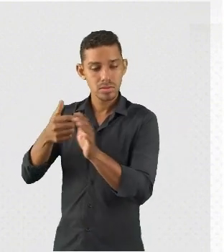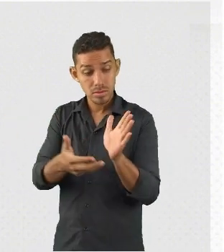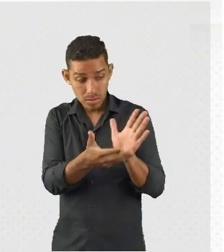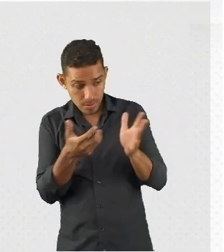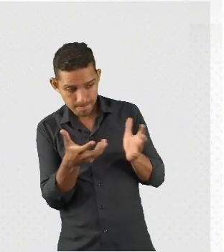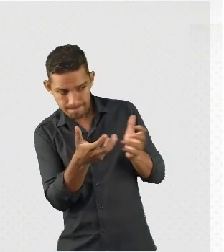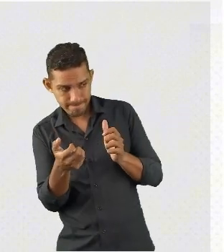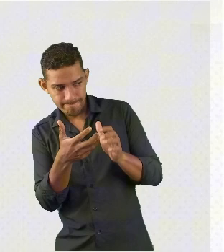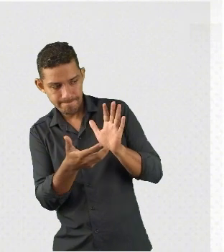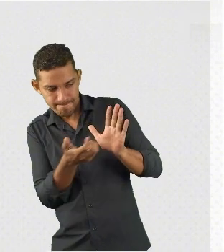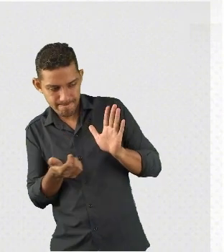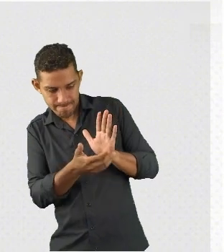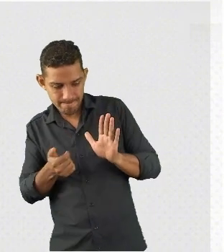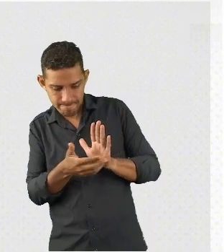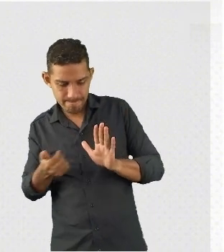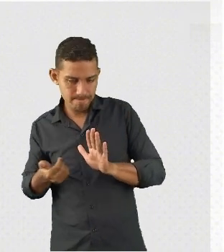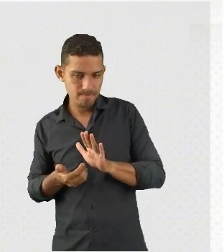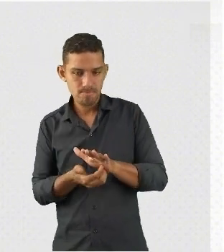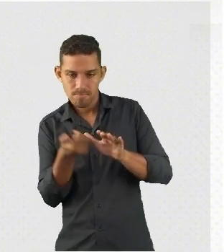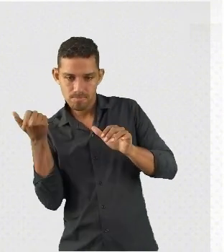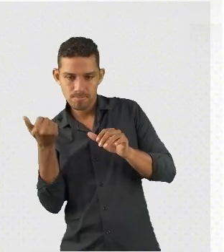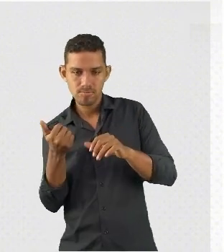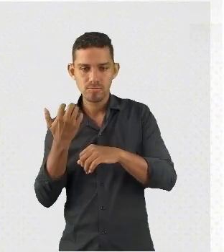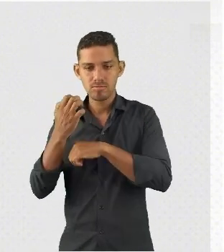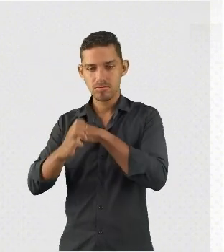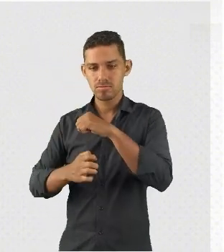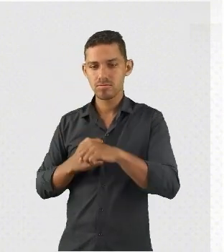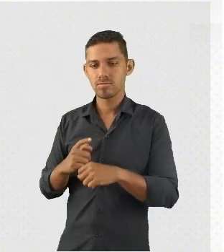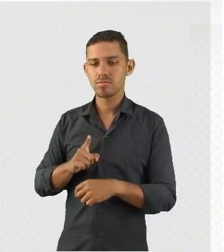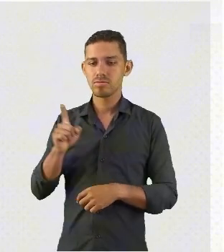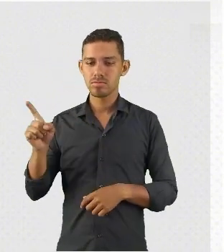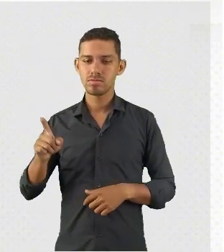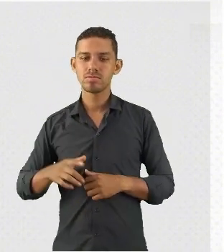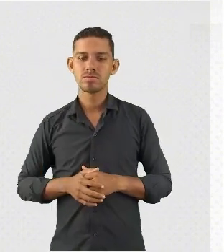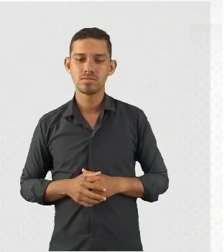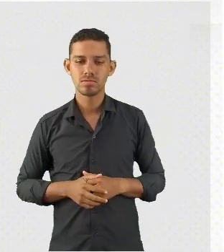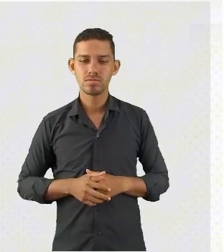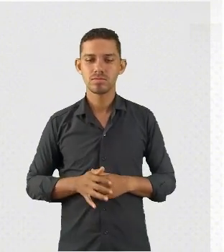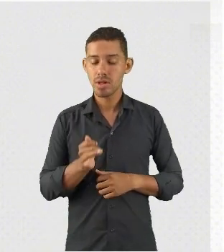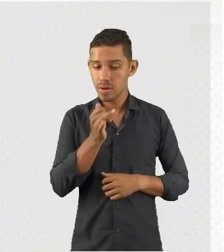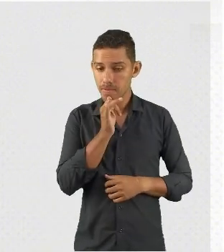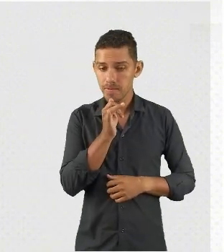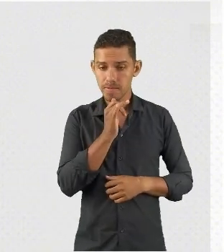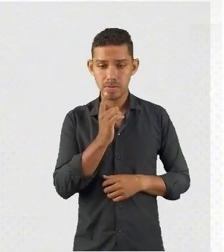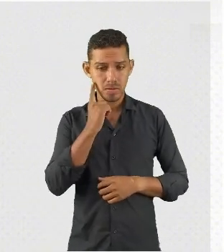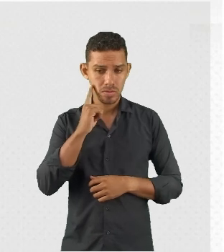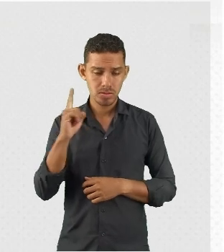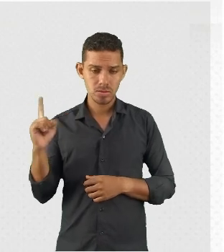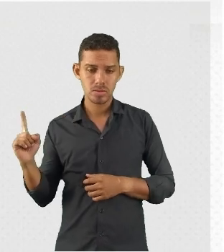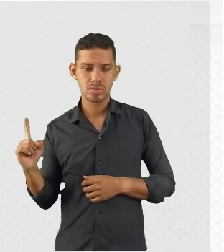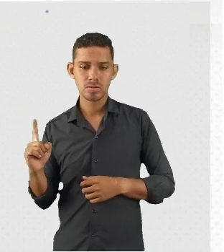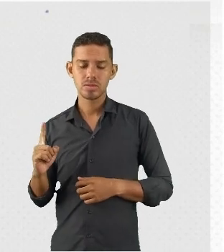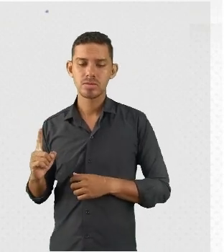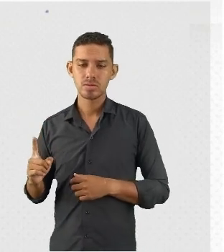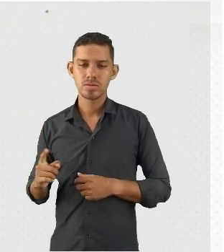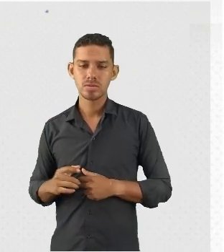esfreguei aqui, olha, o vidro ficou positivo. Eu só vou fazer um complemento, gente. Ó.